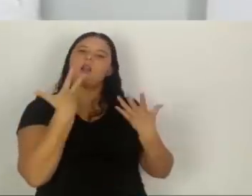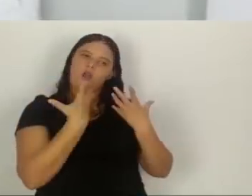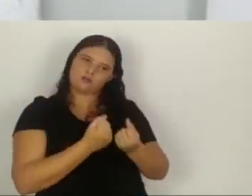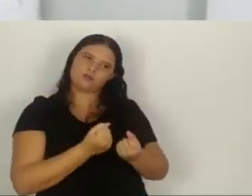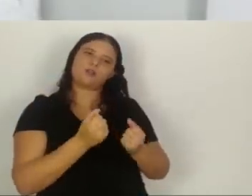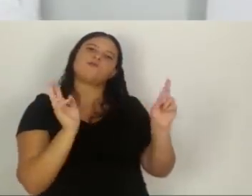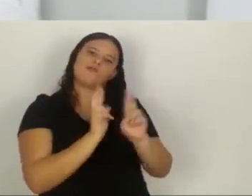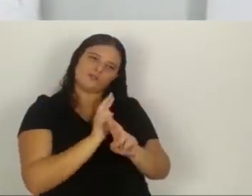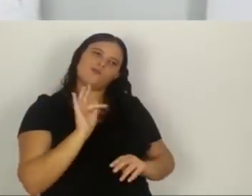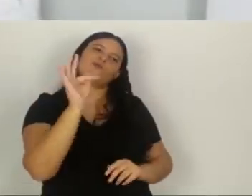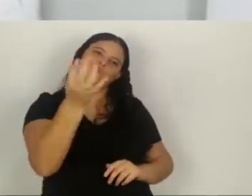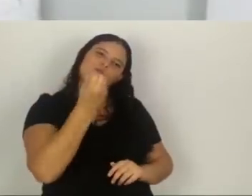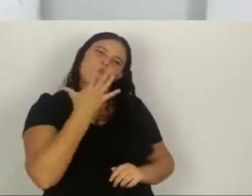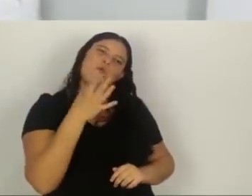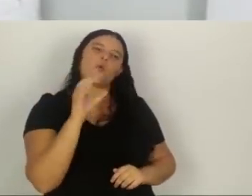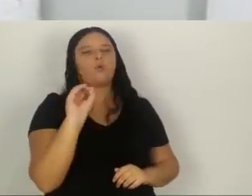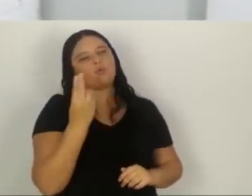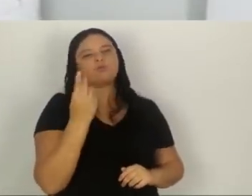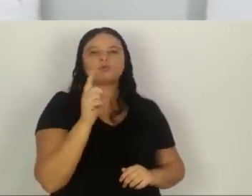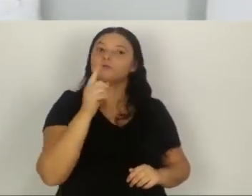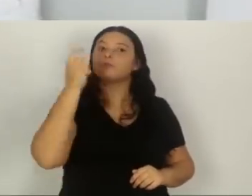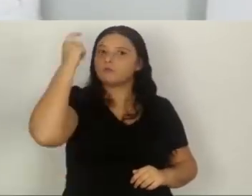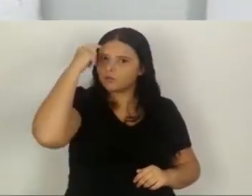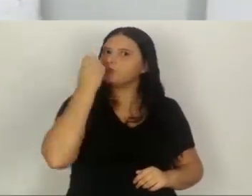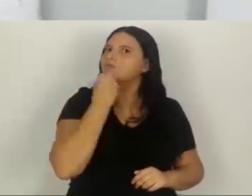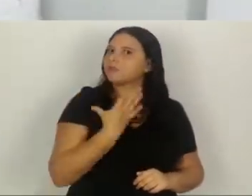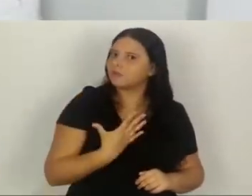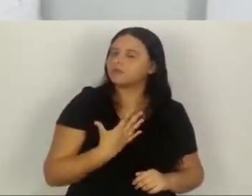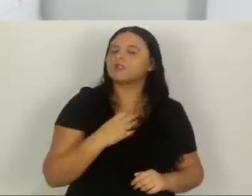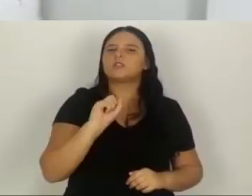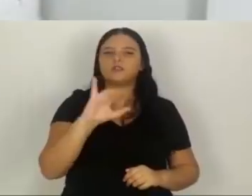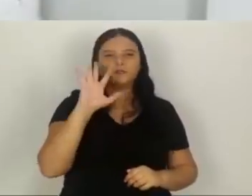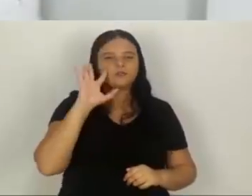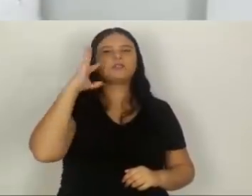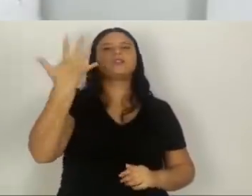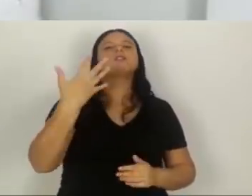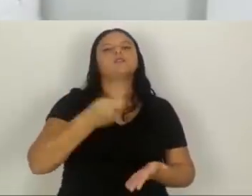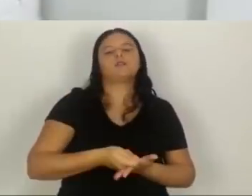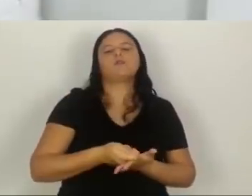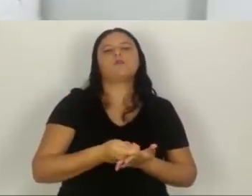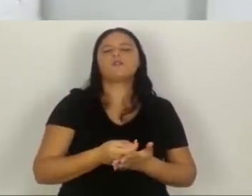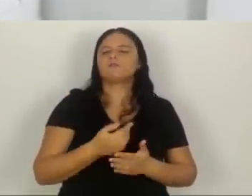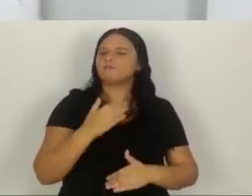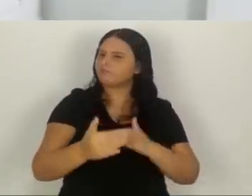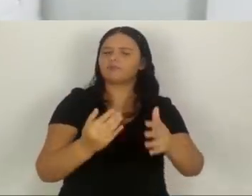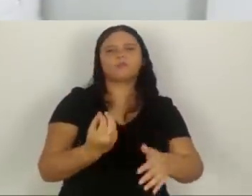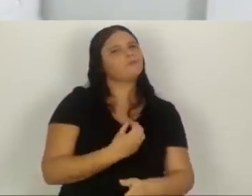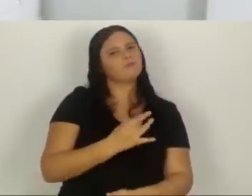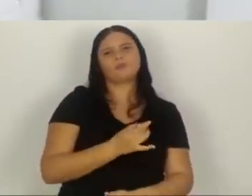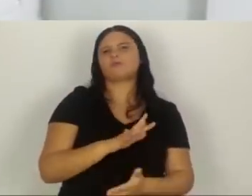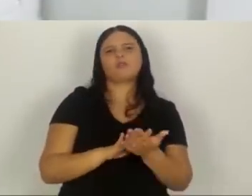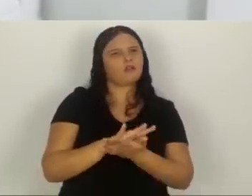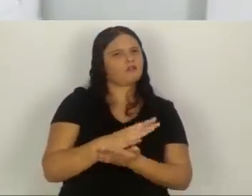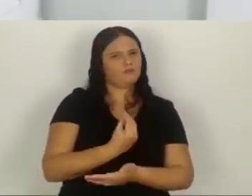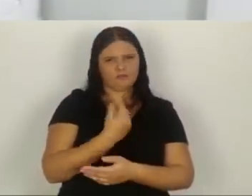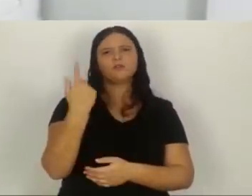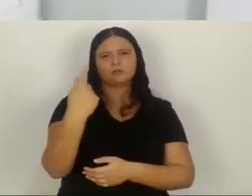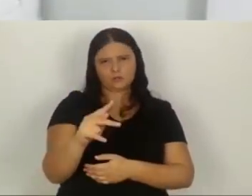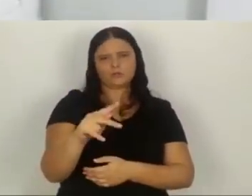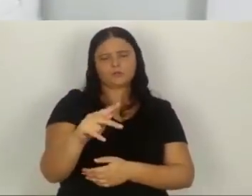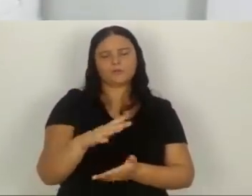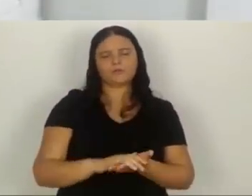tem futuro ou não. Então, pense bem, né? E se você tomar a decisão, siga em frente sem medo, tá? É a tua vida,